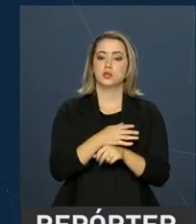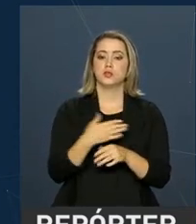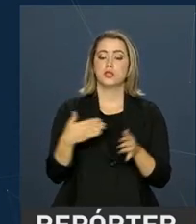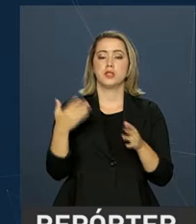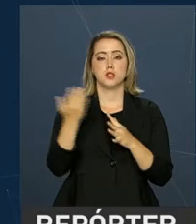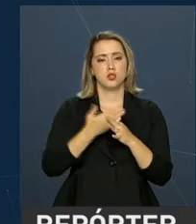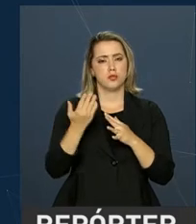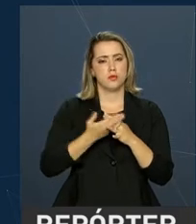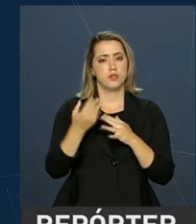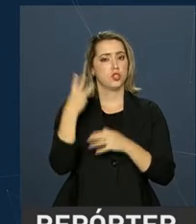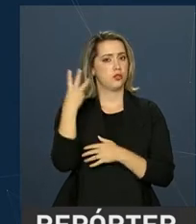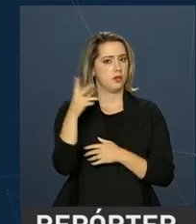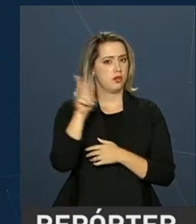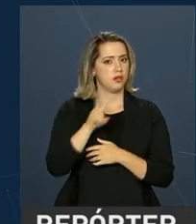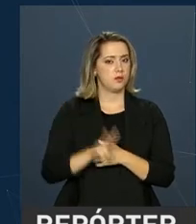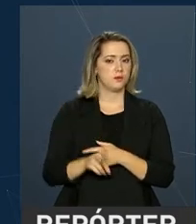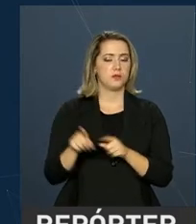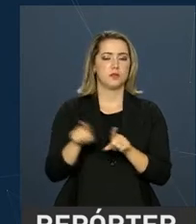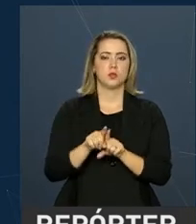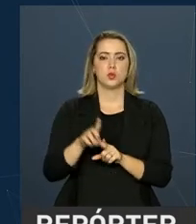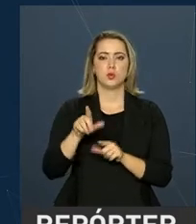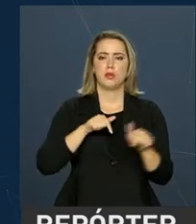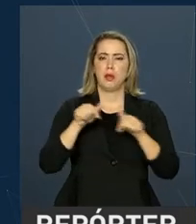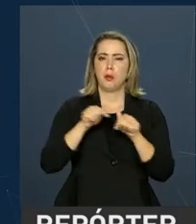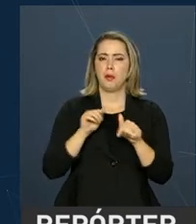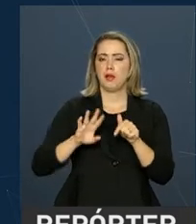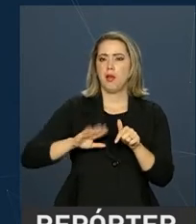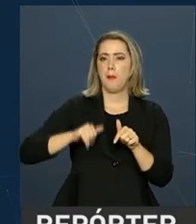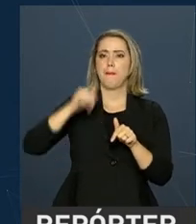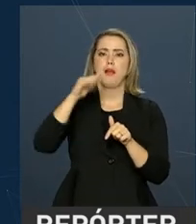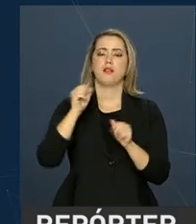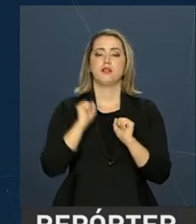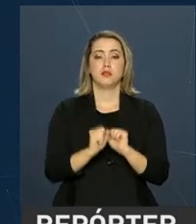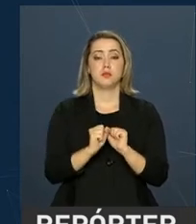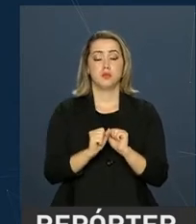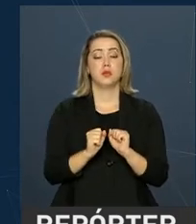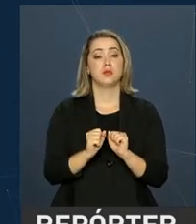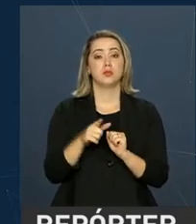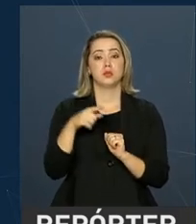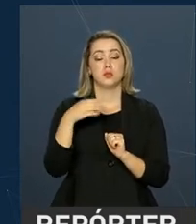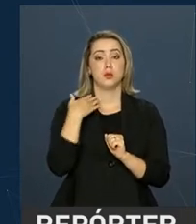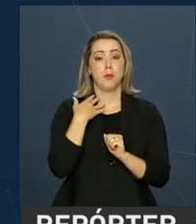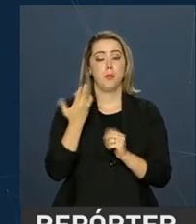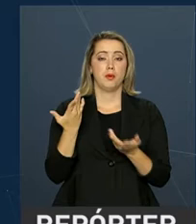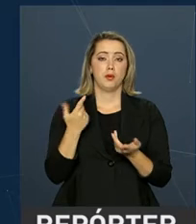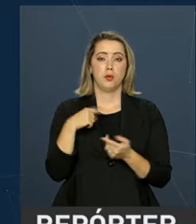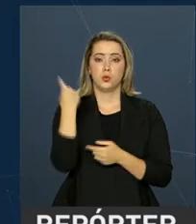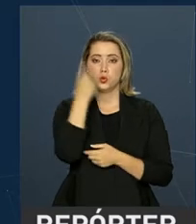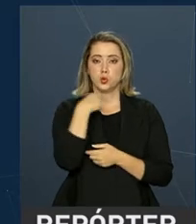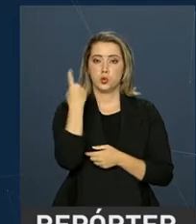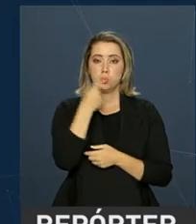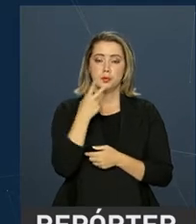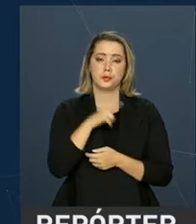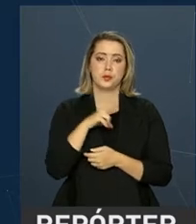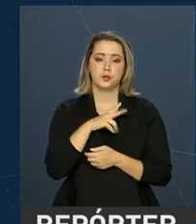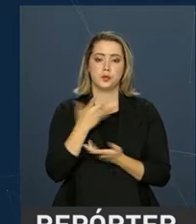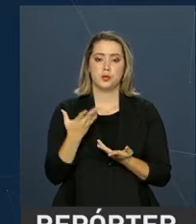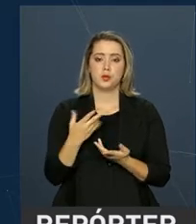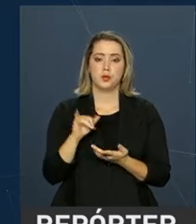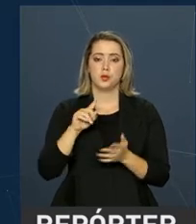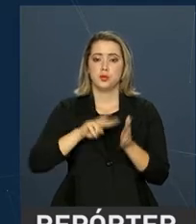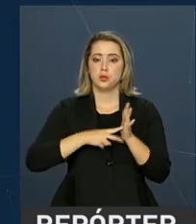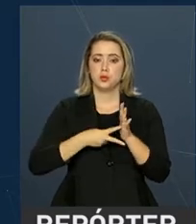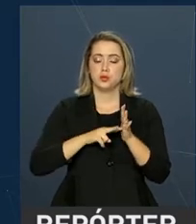horas extras, pode ser criado um banco de horas individual. O imposto sindical deixa de ser obrigatório e